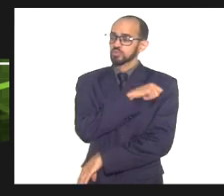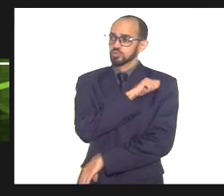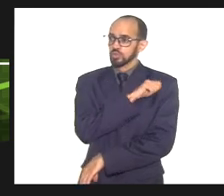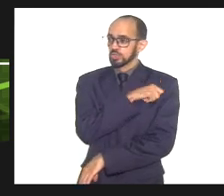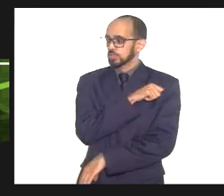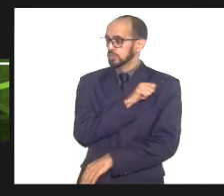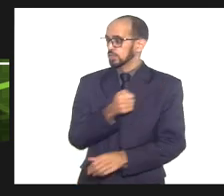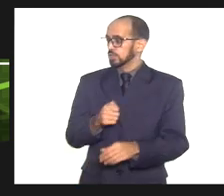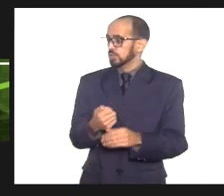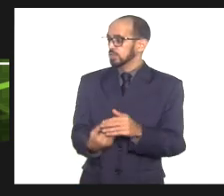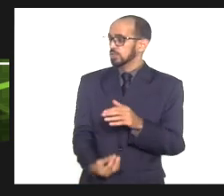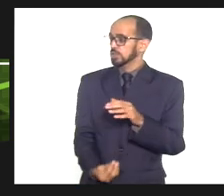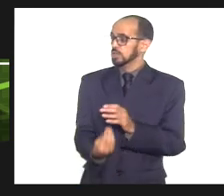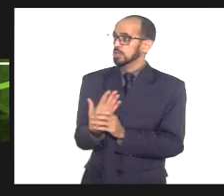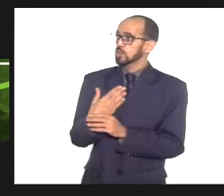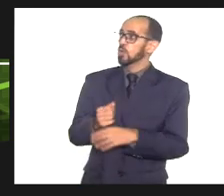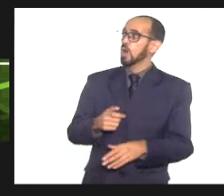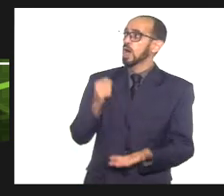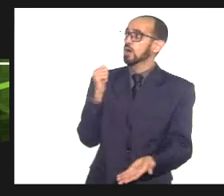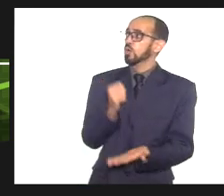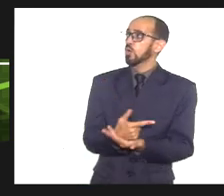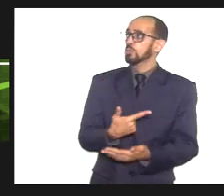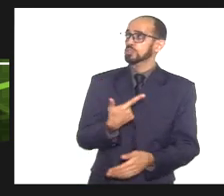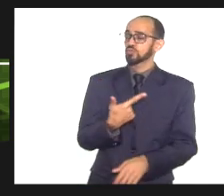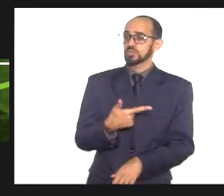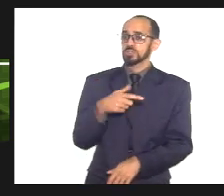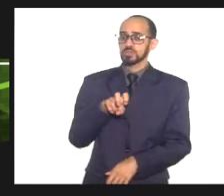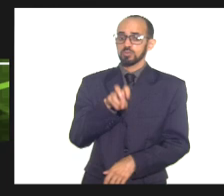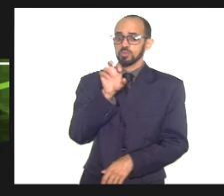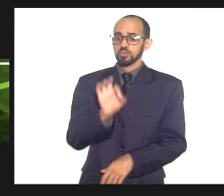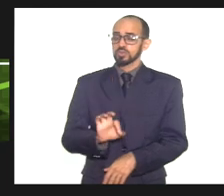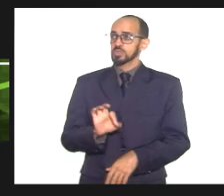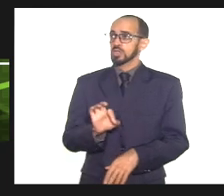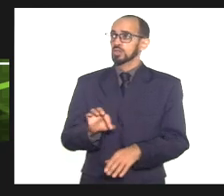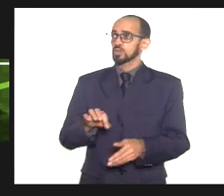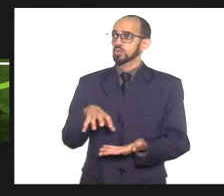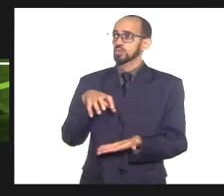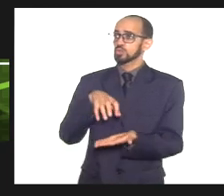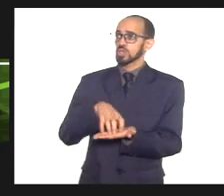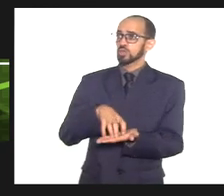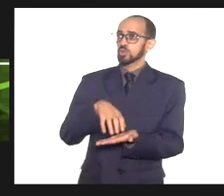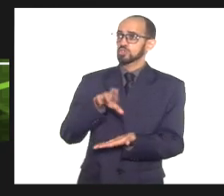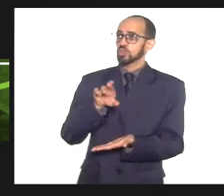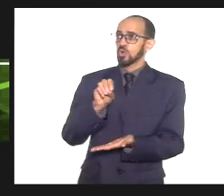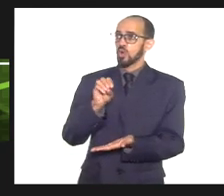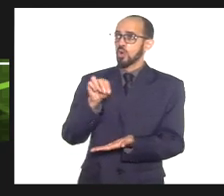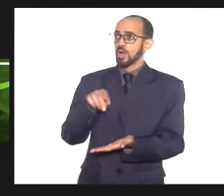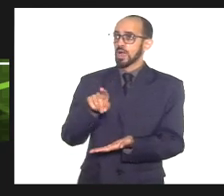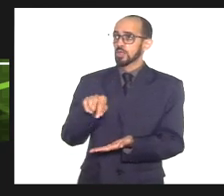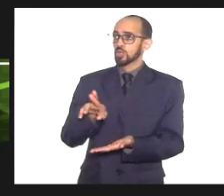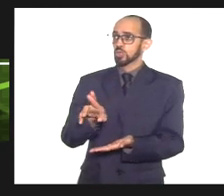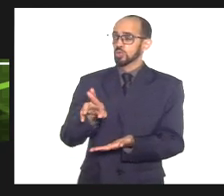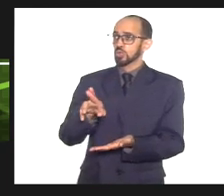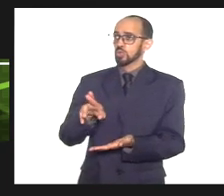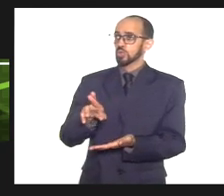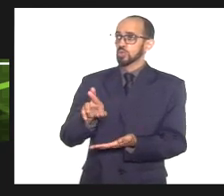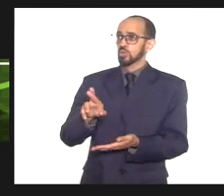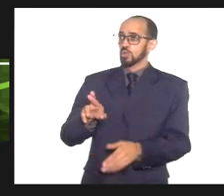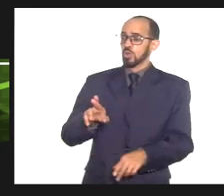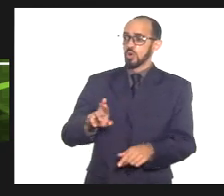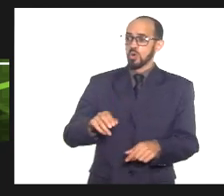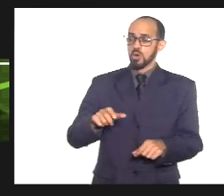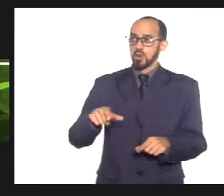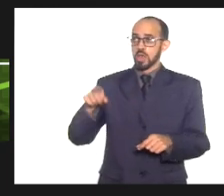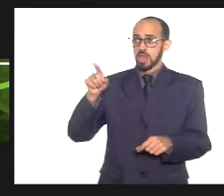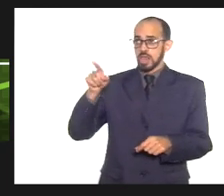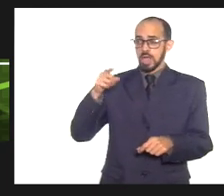a aquisição de 25% do campo de roncador pela Equinor da Petrobras,